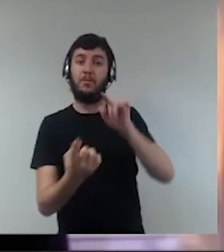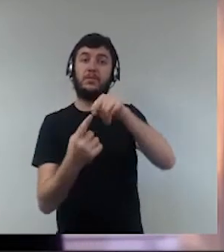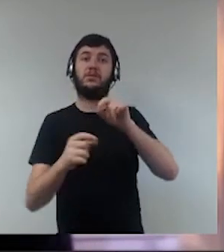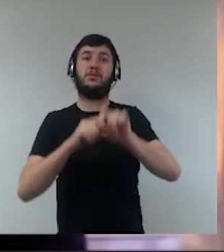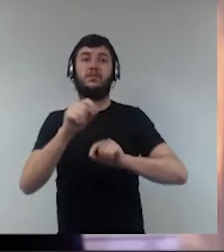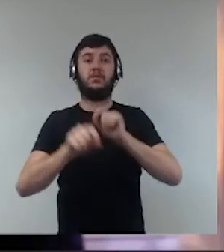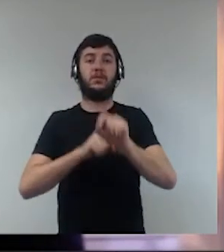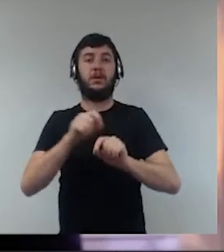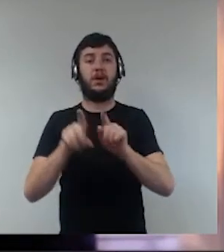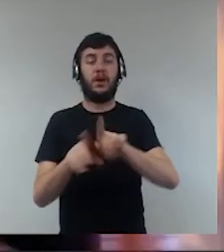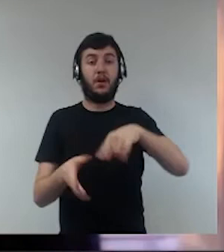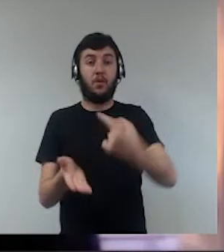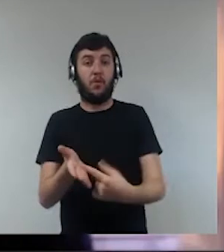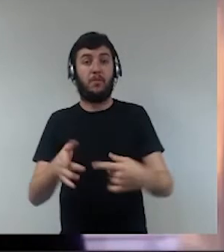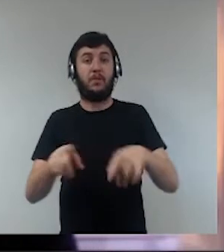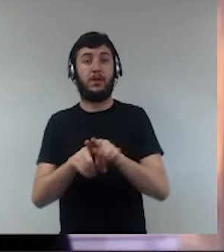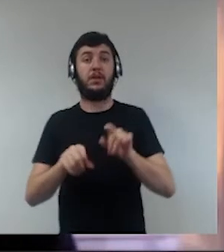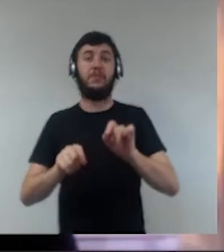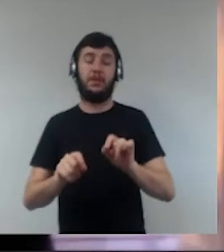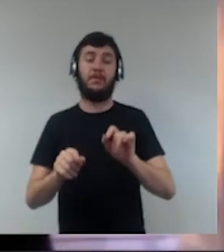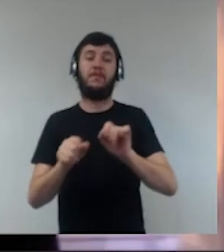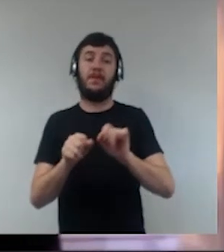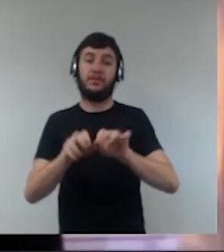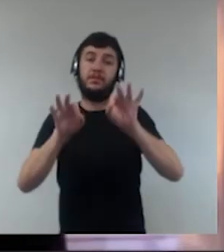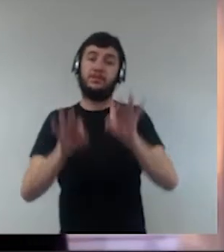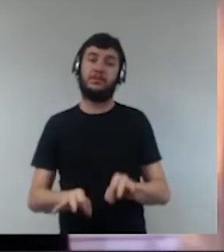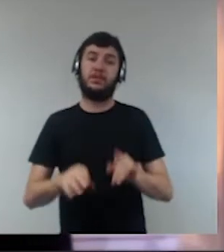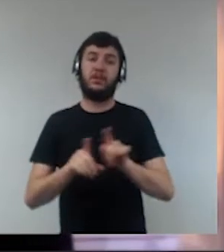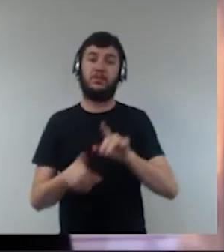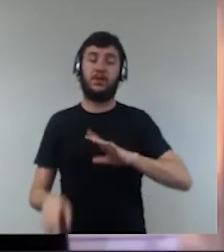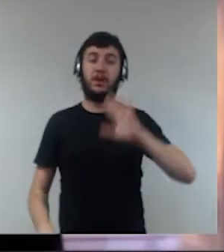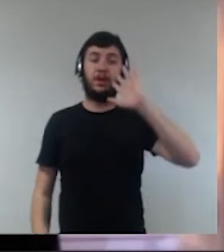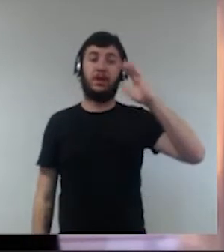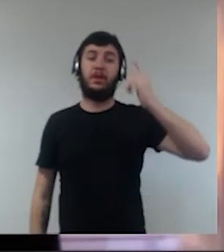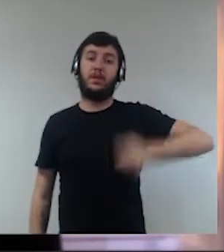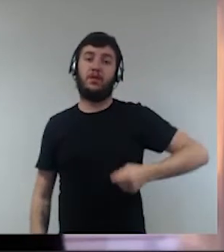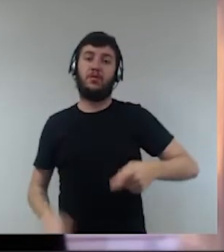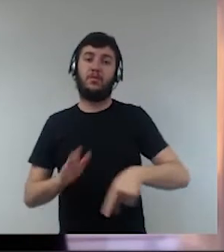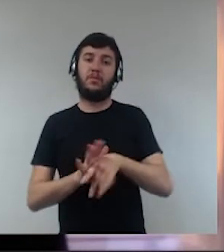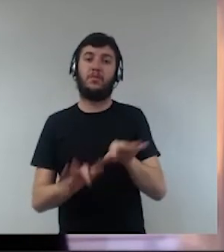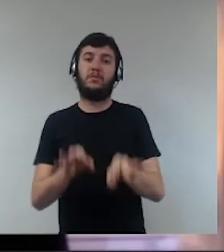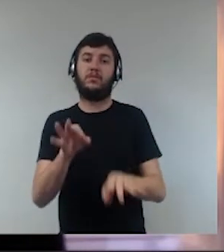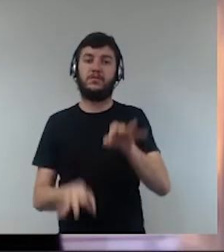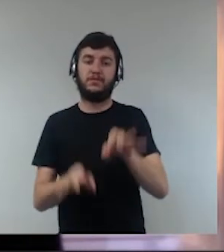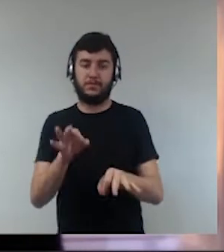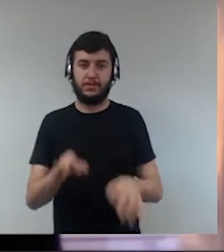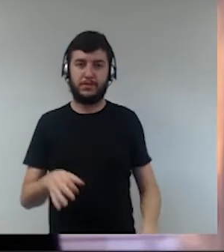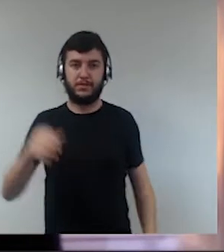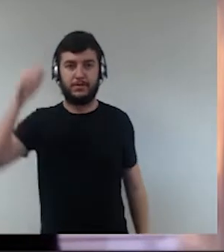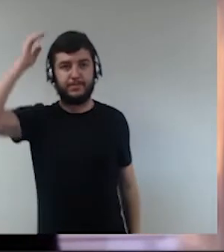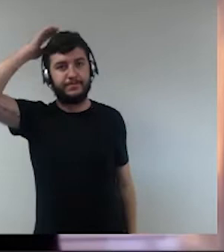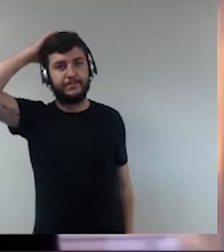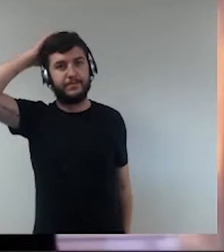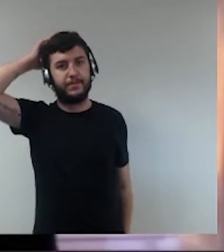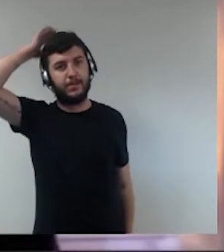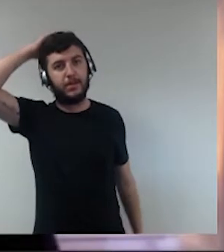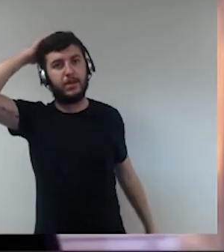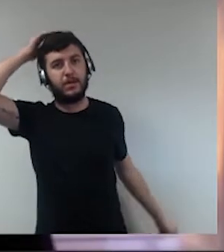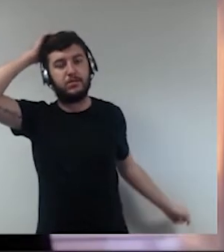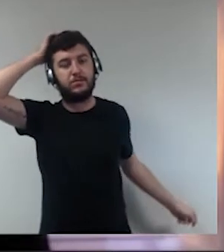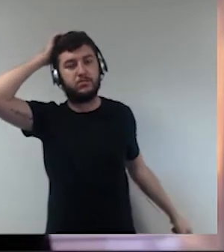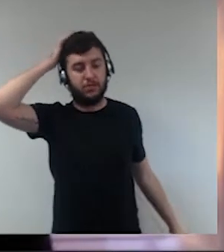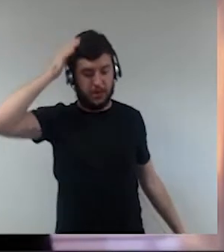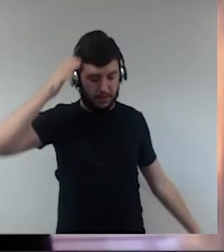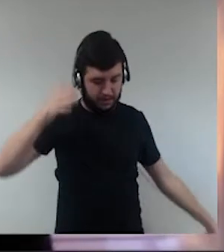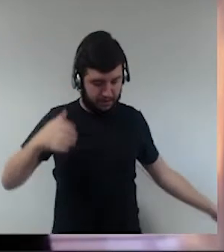sobretudo, cumprirem ou fazerem cumprir decisões judiciais. Nós tivemos, em 2016 também, uma